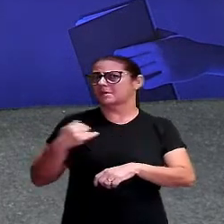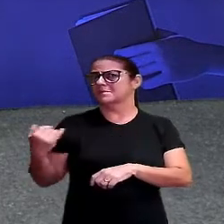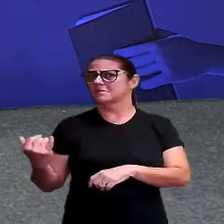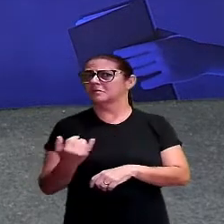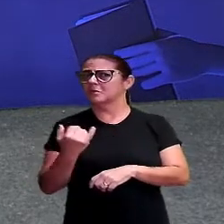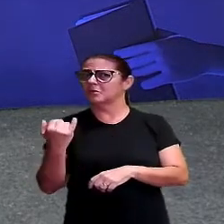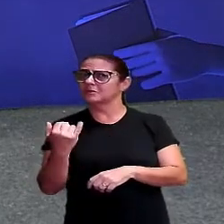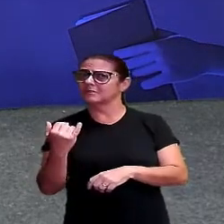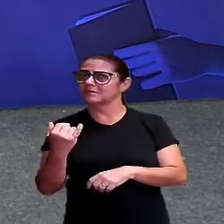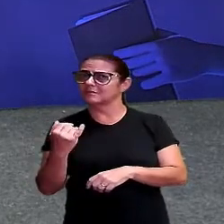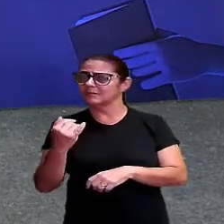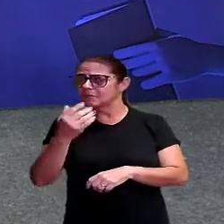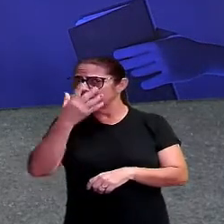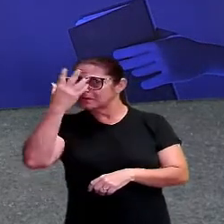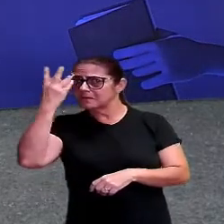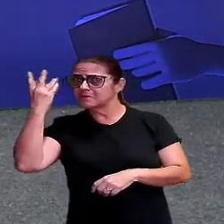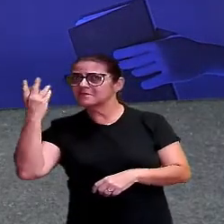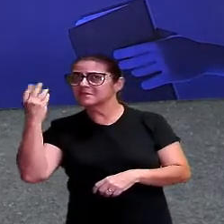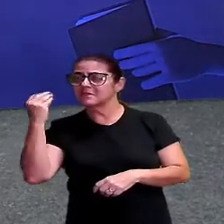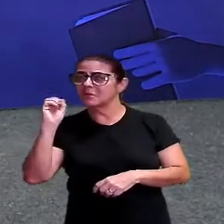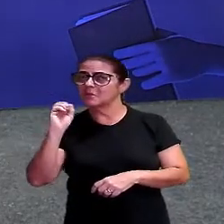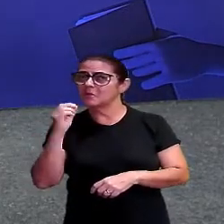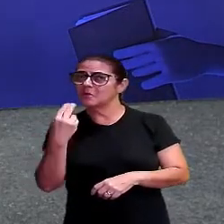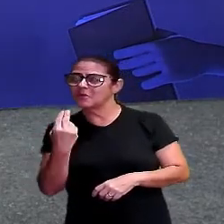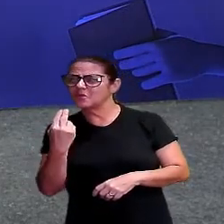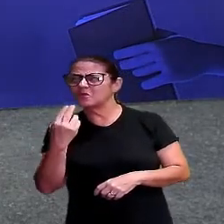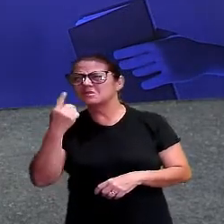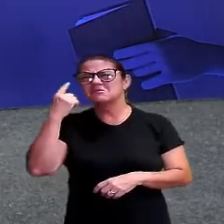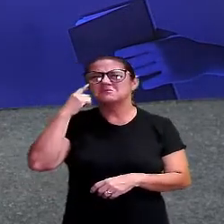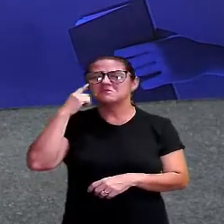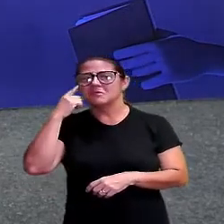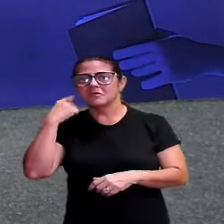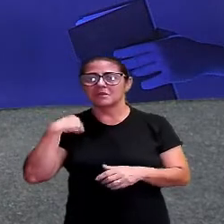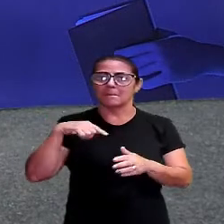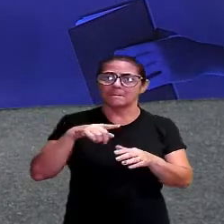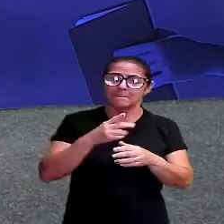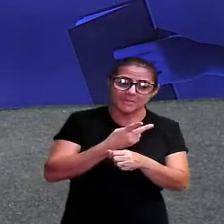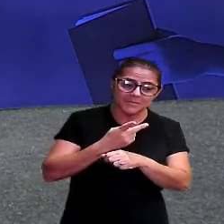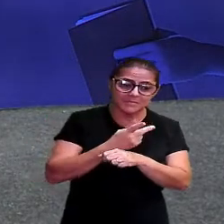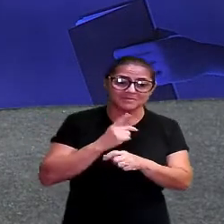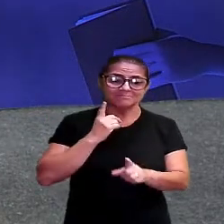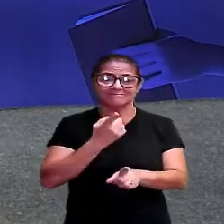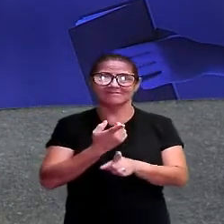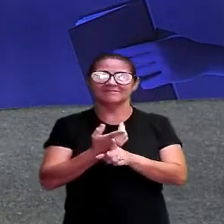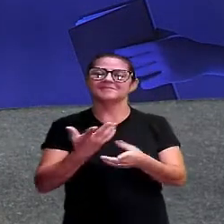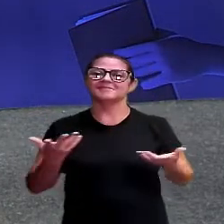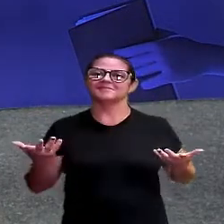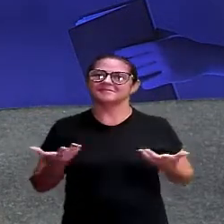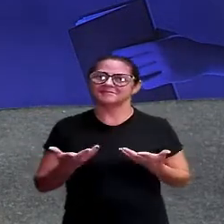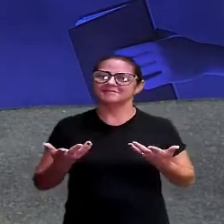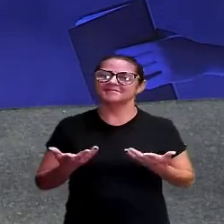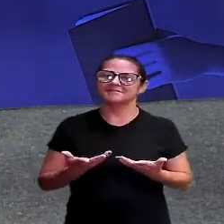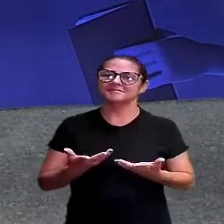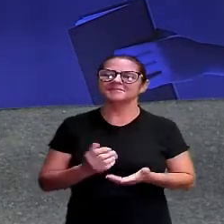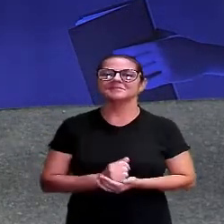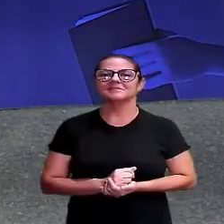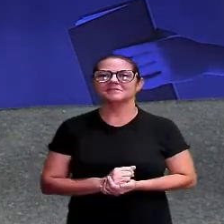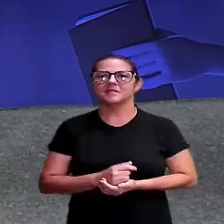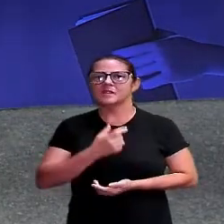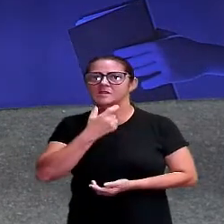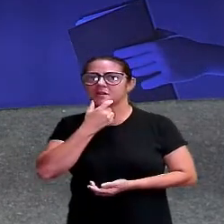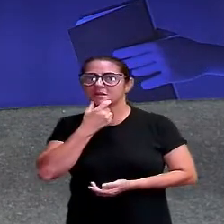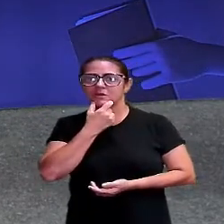mais esquecer ou recorrer quando você tiver com dúvidas. Certinho? Bom, a nossa